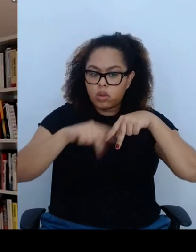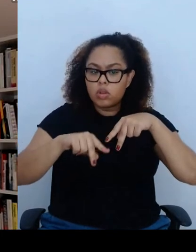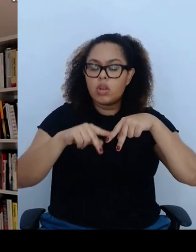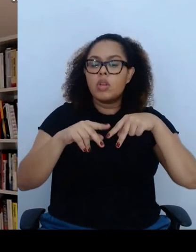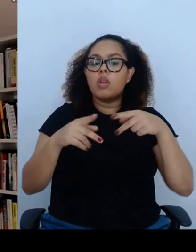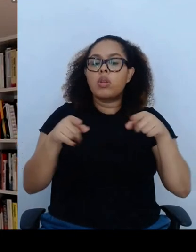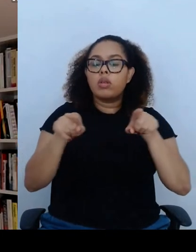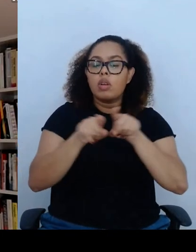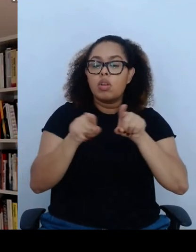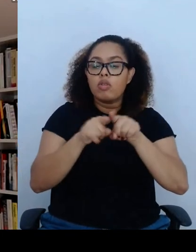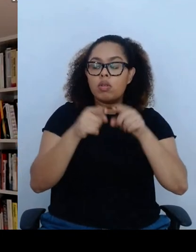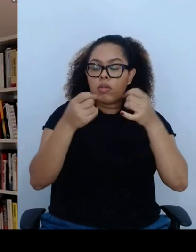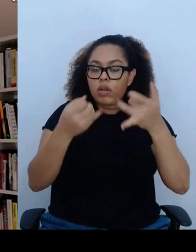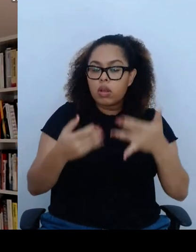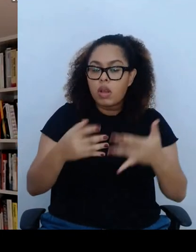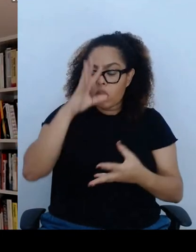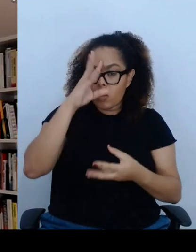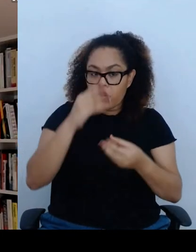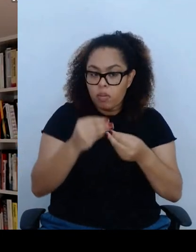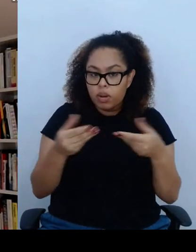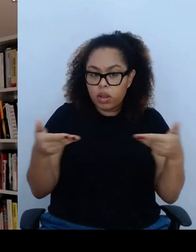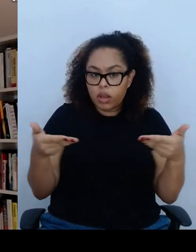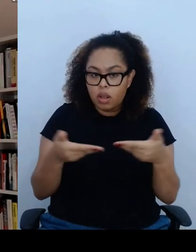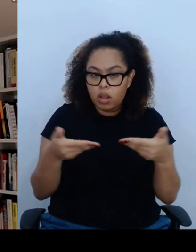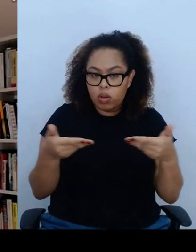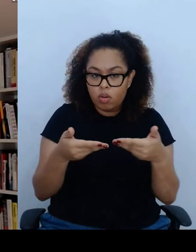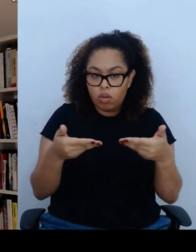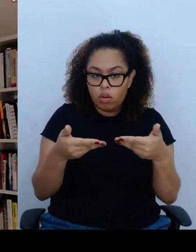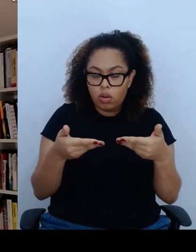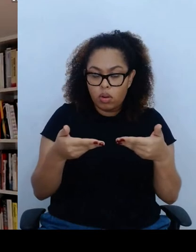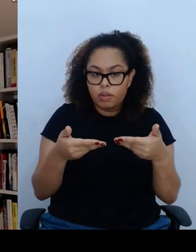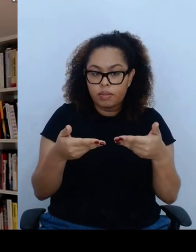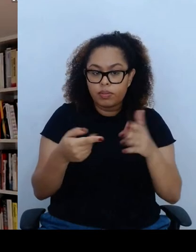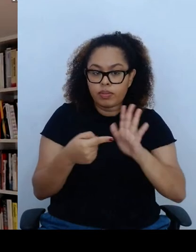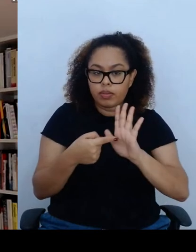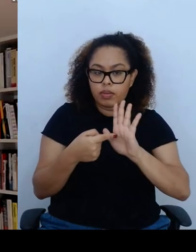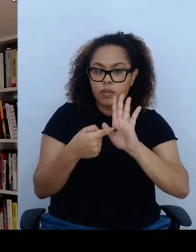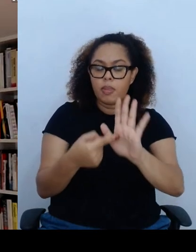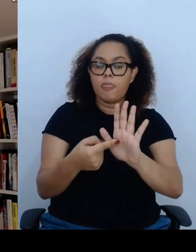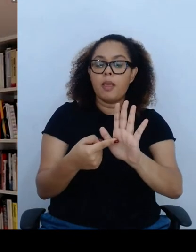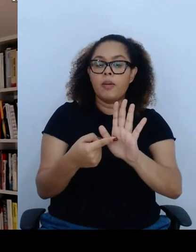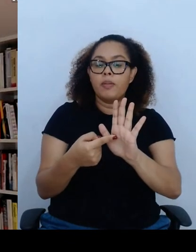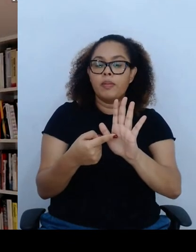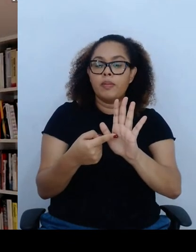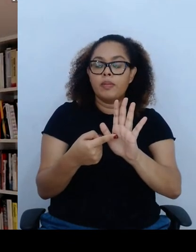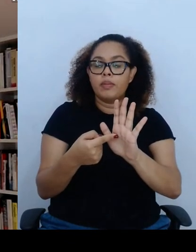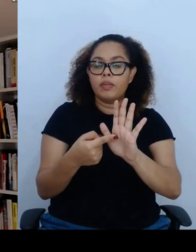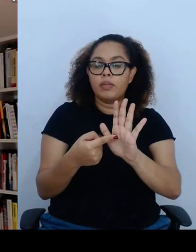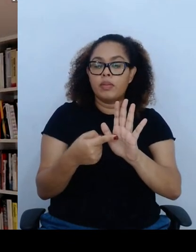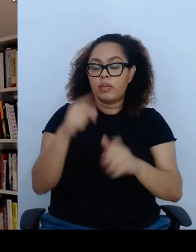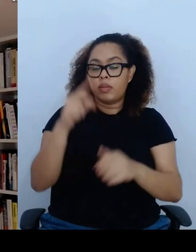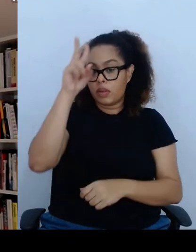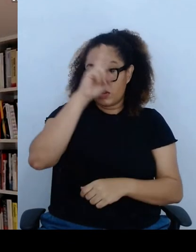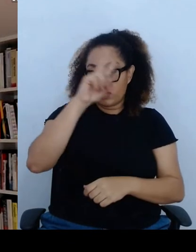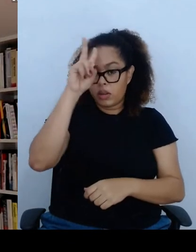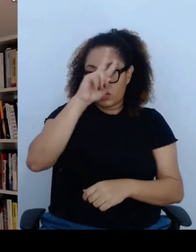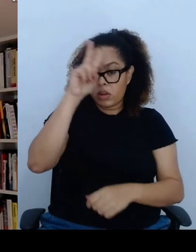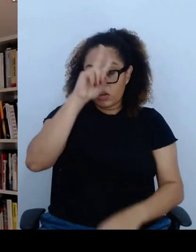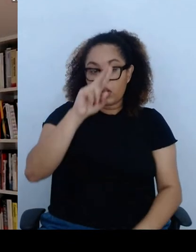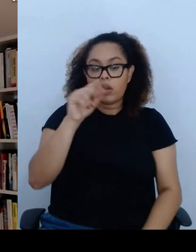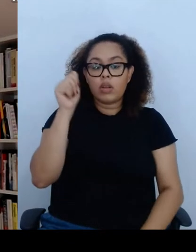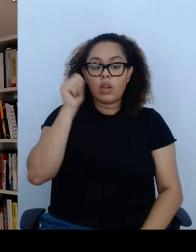ver aqui enfim como eu vou digitar aqui com a exposição histórias das mulheres histórias